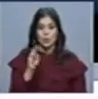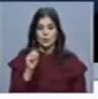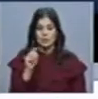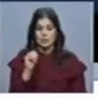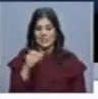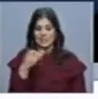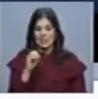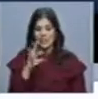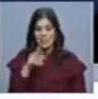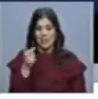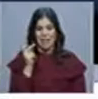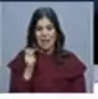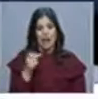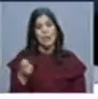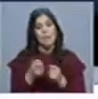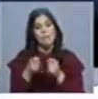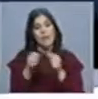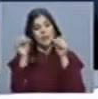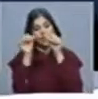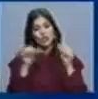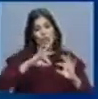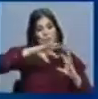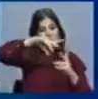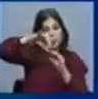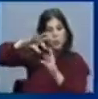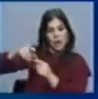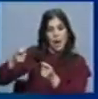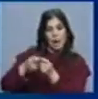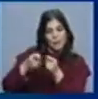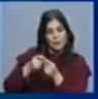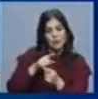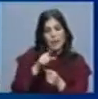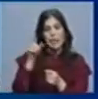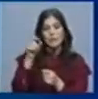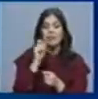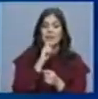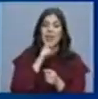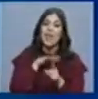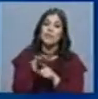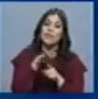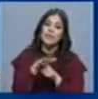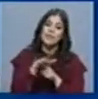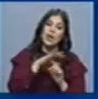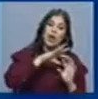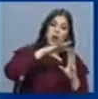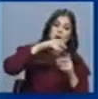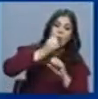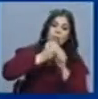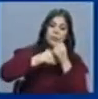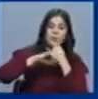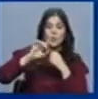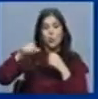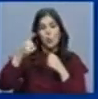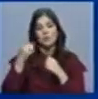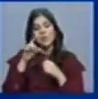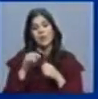nas proximidades do sistema solar e terá, no fundo, perturbado a órbita de outros corpos. E que então atirou para o